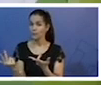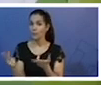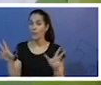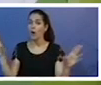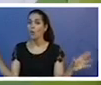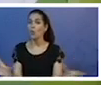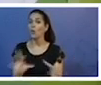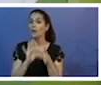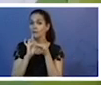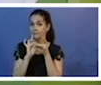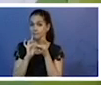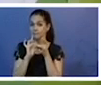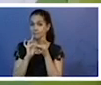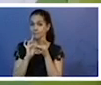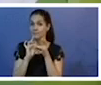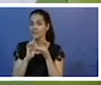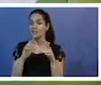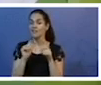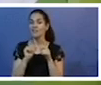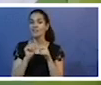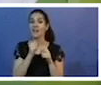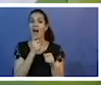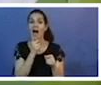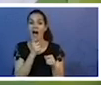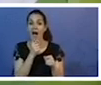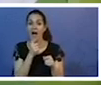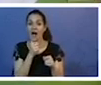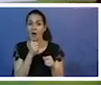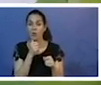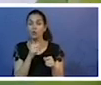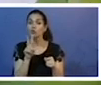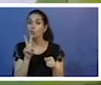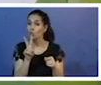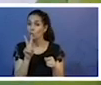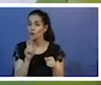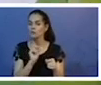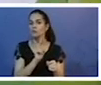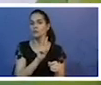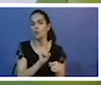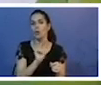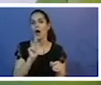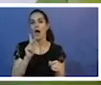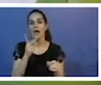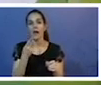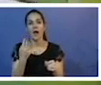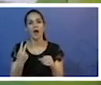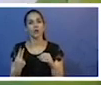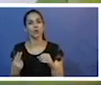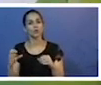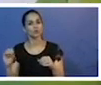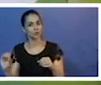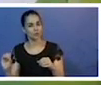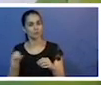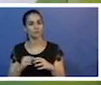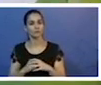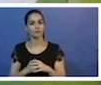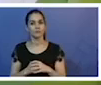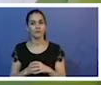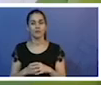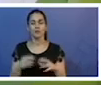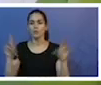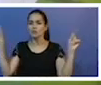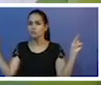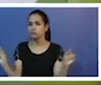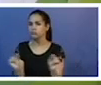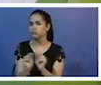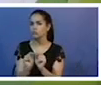unir e vão formar a molécula de água, 2 moléculas de água. Ao mesmo tempo, né, isso acontece ao mesmo